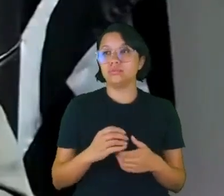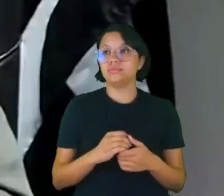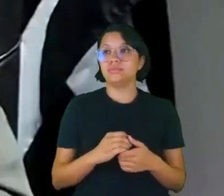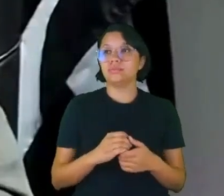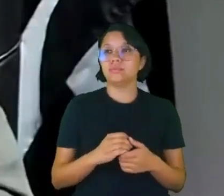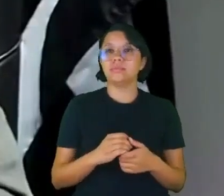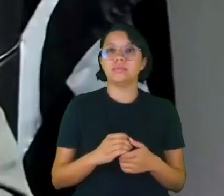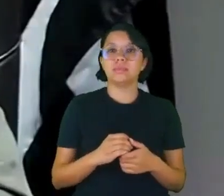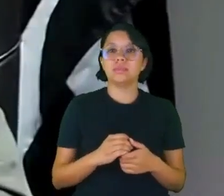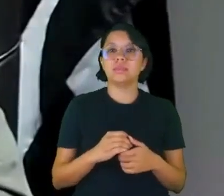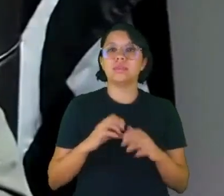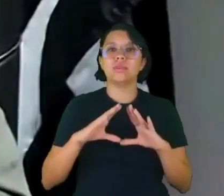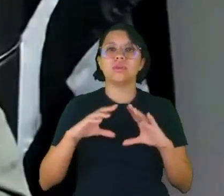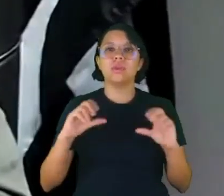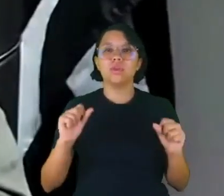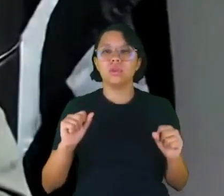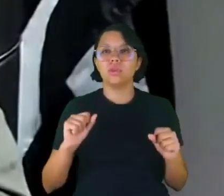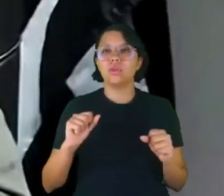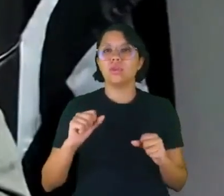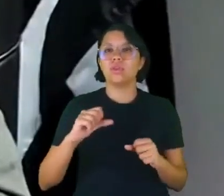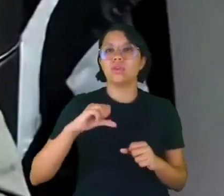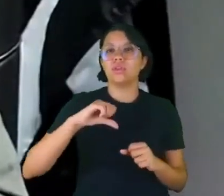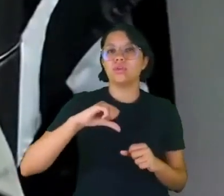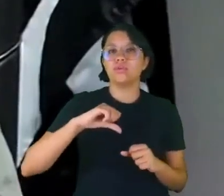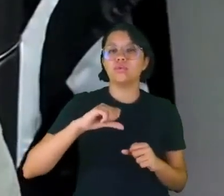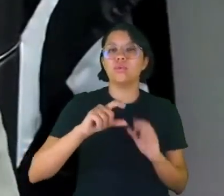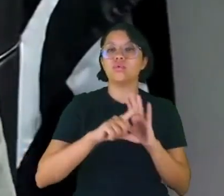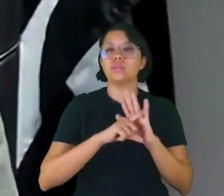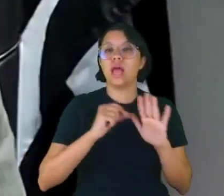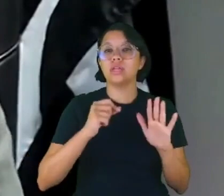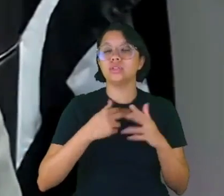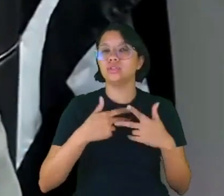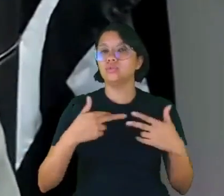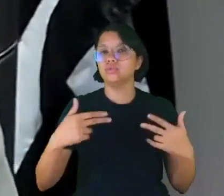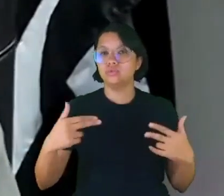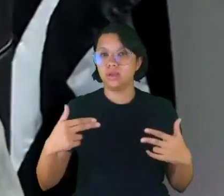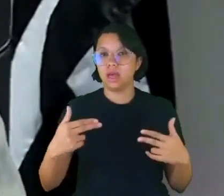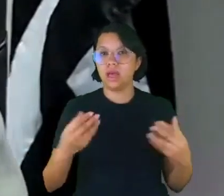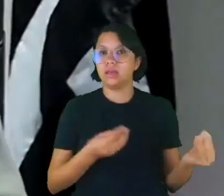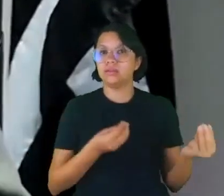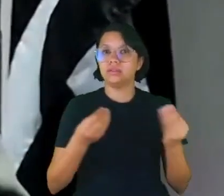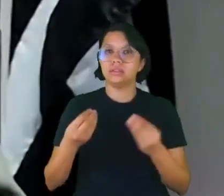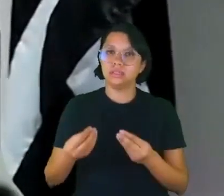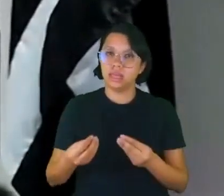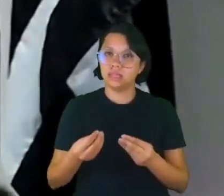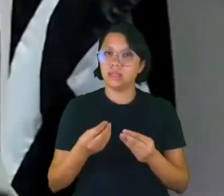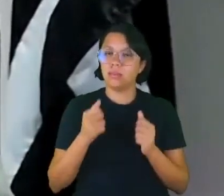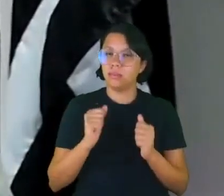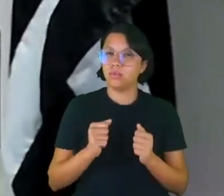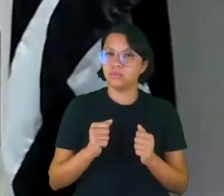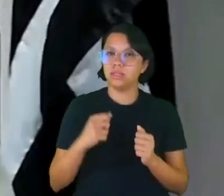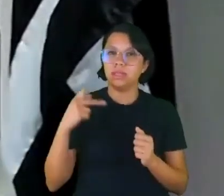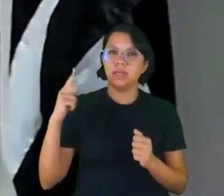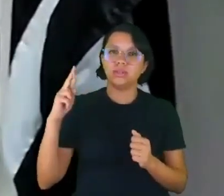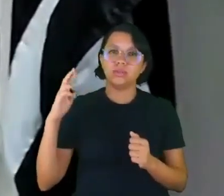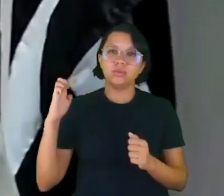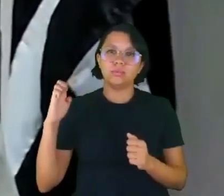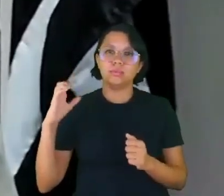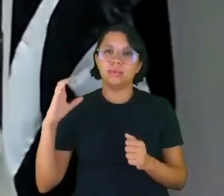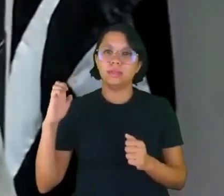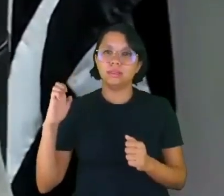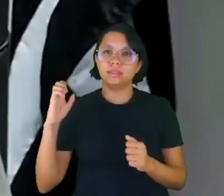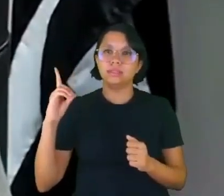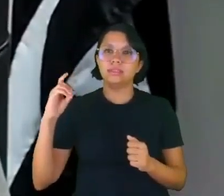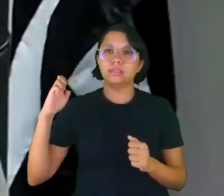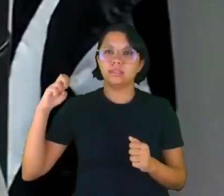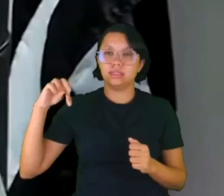926, 927, 928 do novo Código Civil é que trazem para nós as hipóteses dos precedentes, o